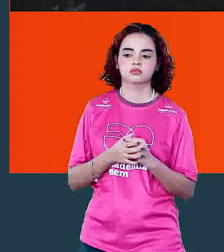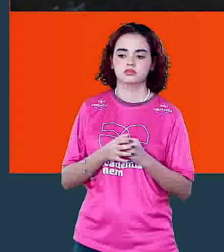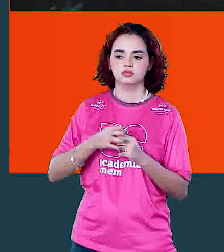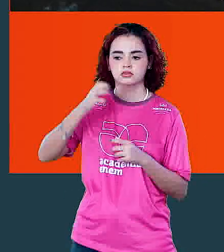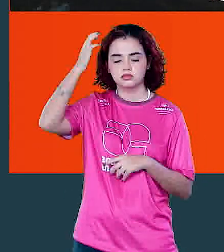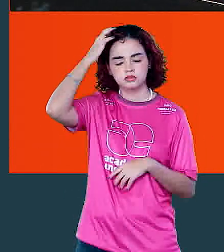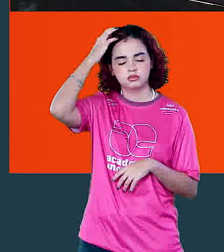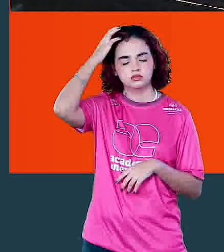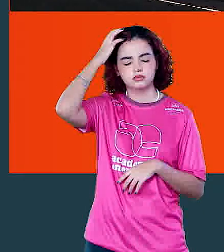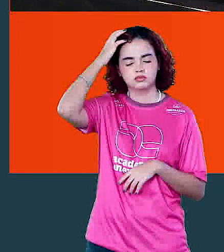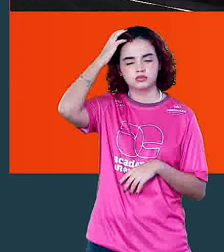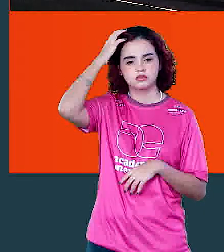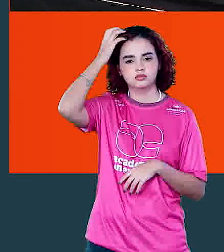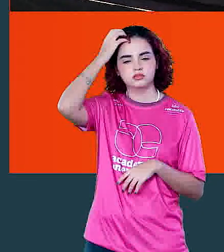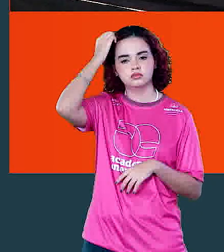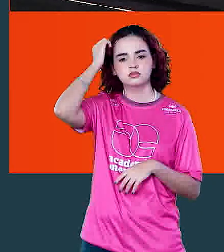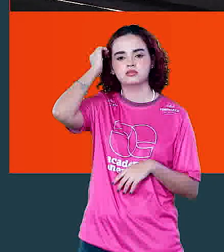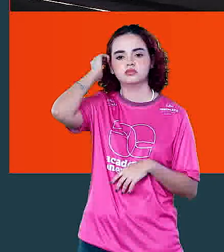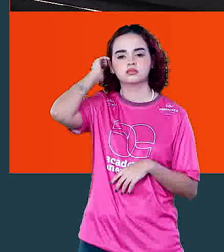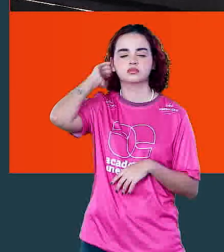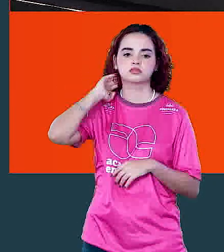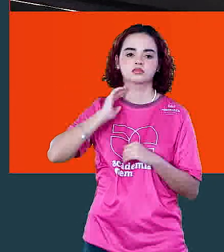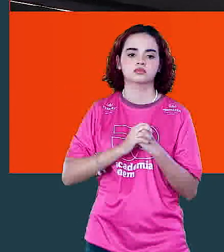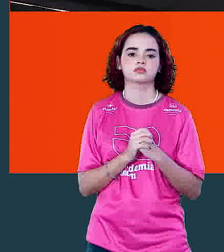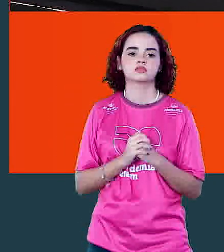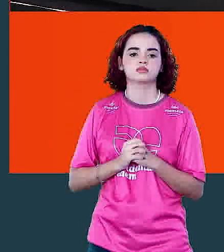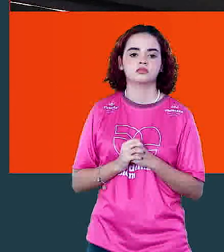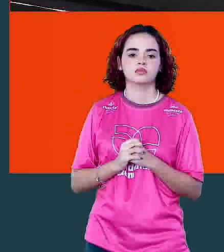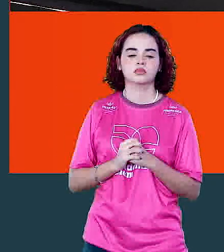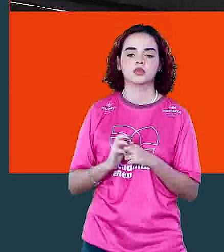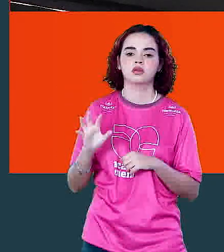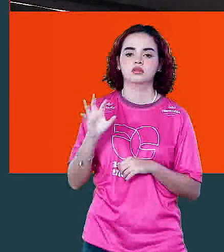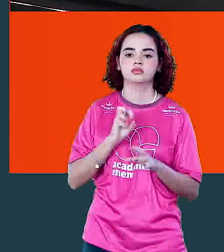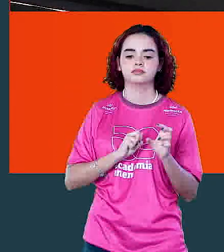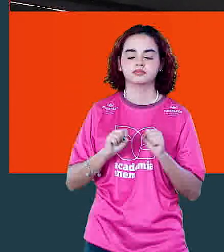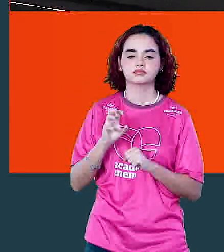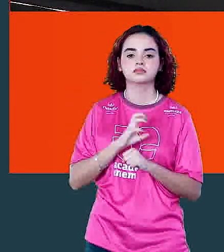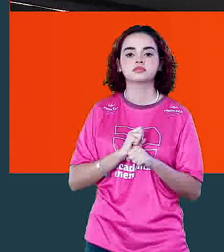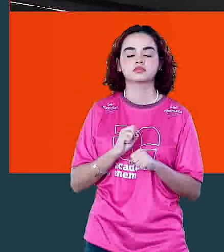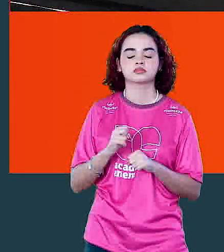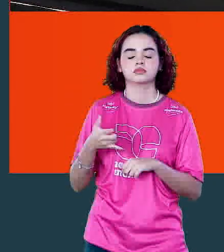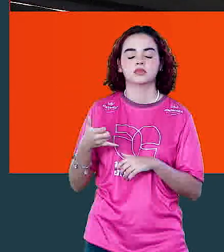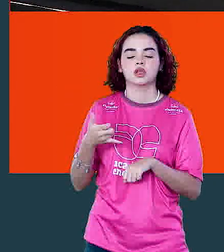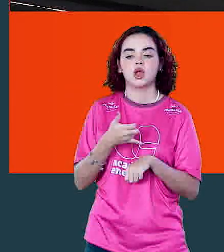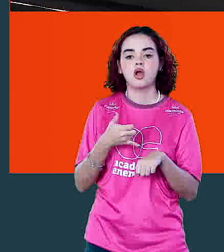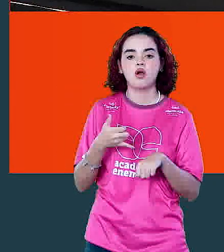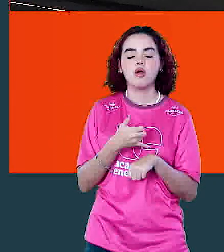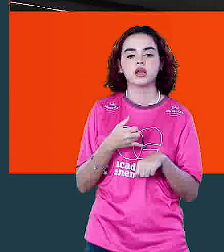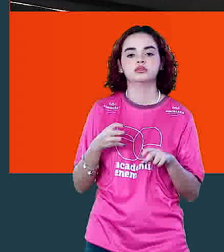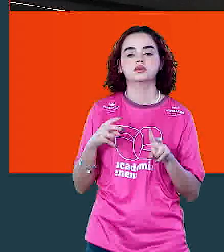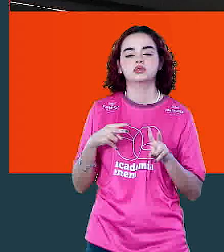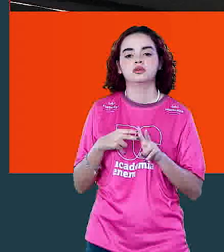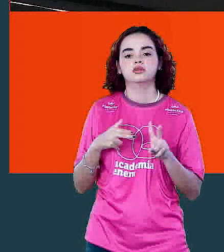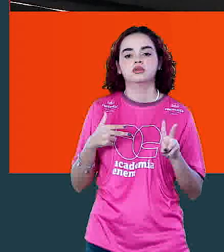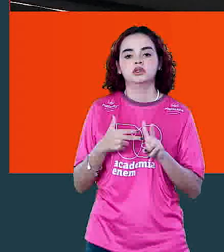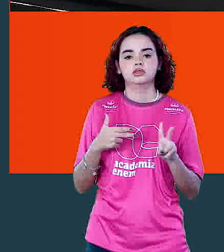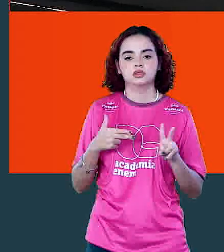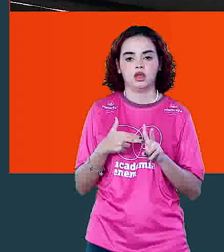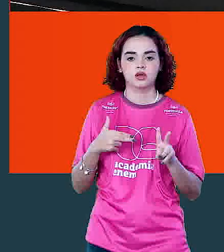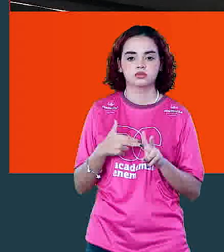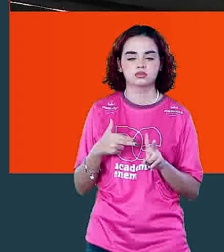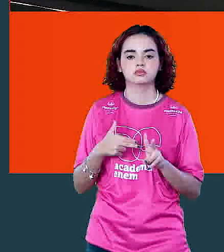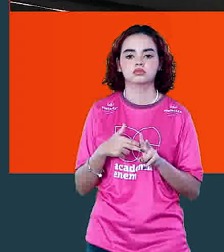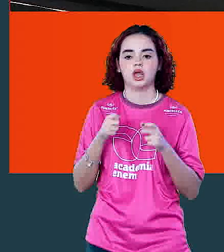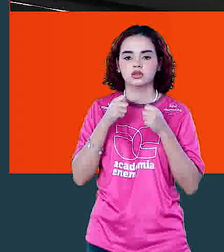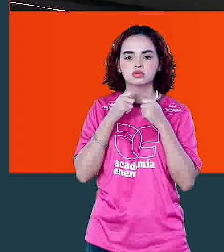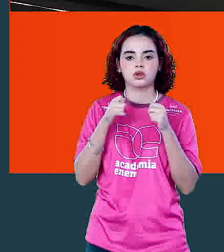A obtenção de óleos vegetais. Galera, olha o primeiro nome que está aí de composto, ó.